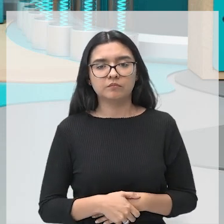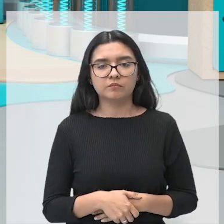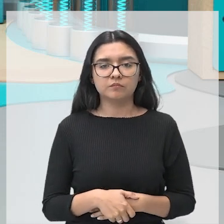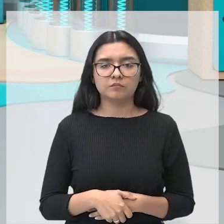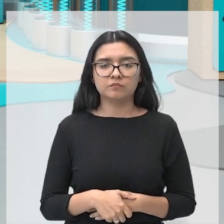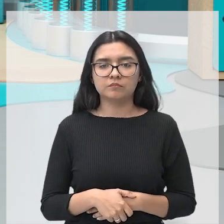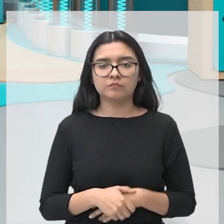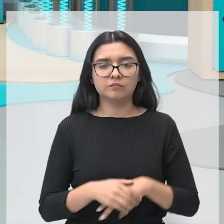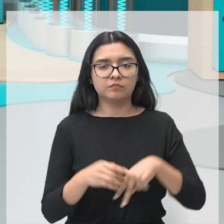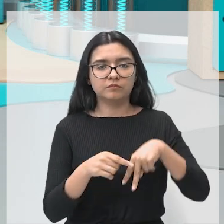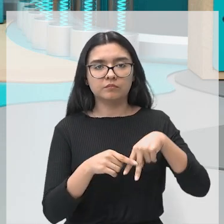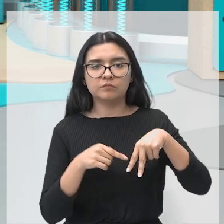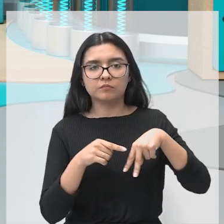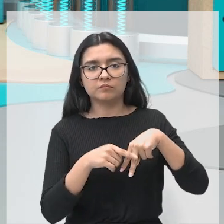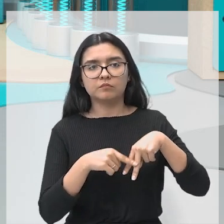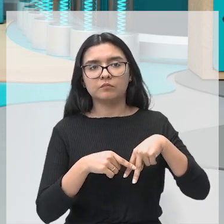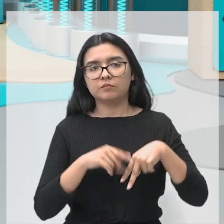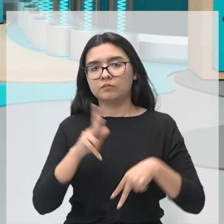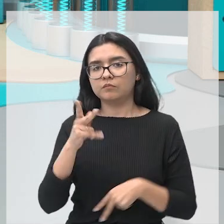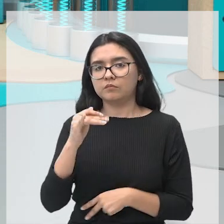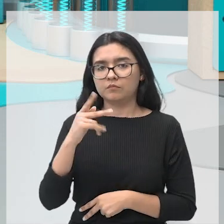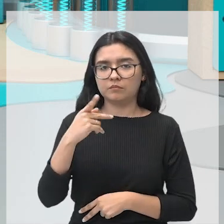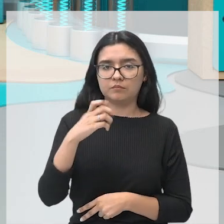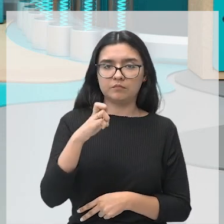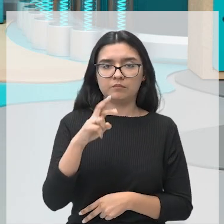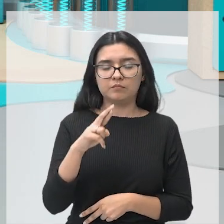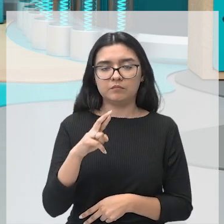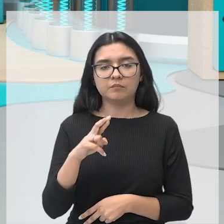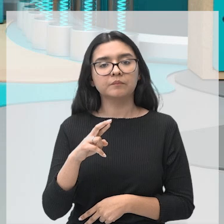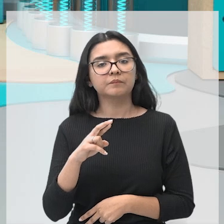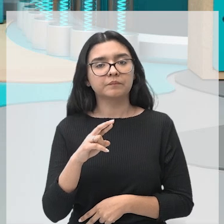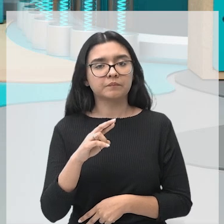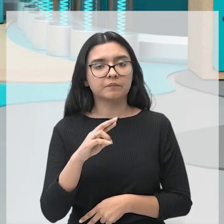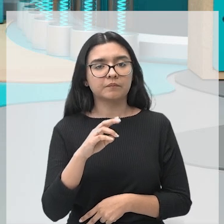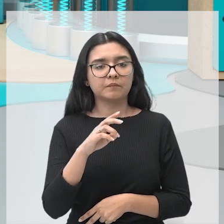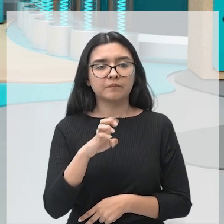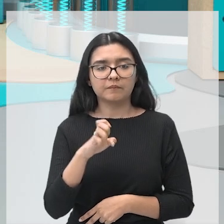joelho hiperestendido, onde ele vai ultrapassar o grau zero